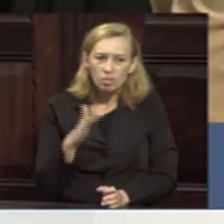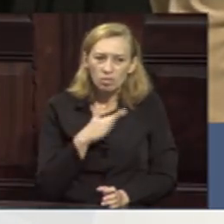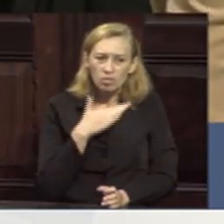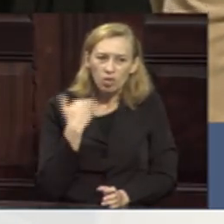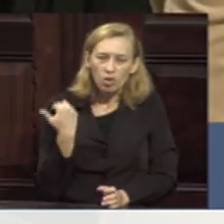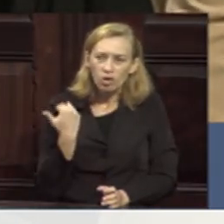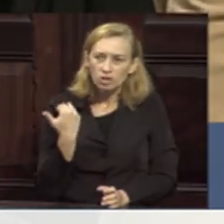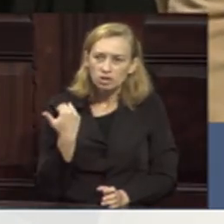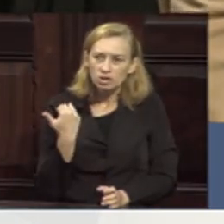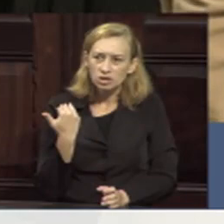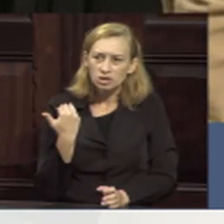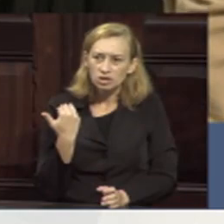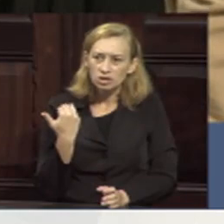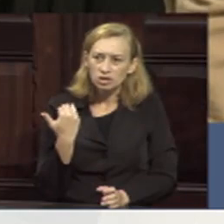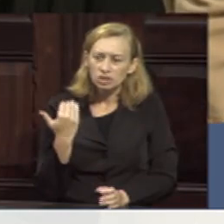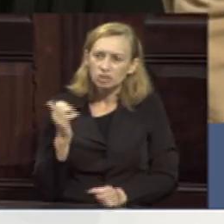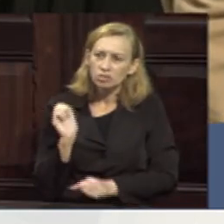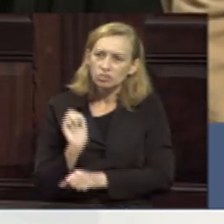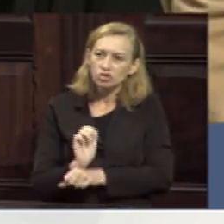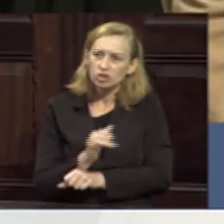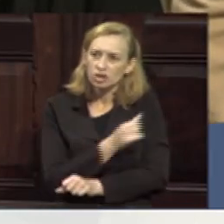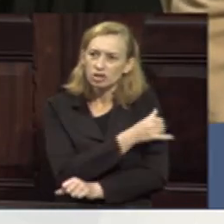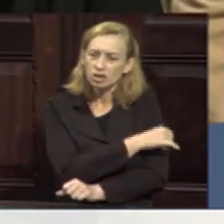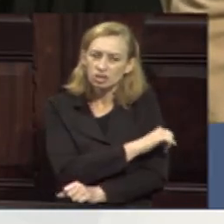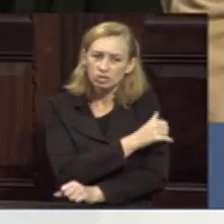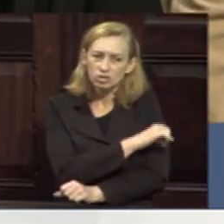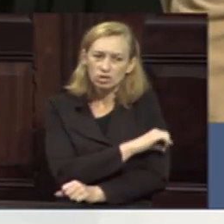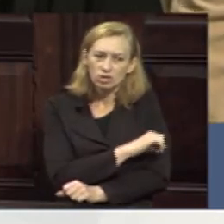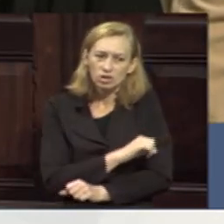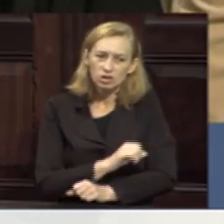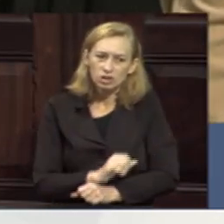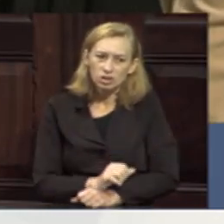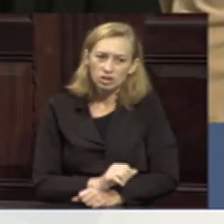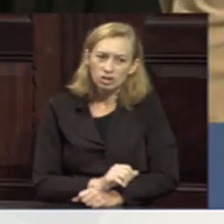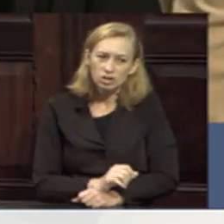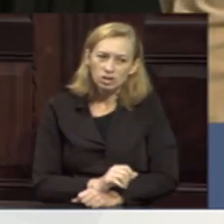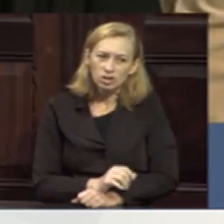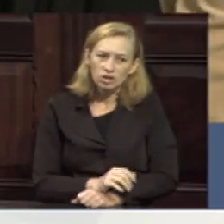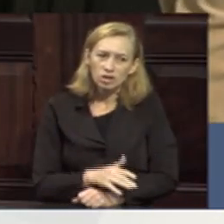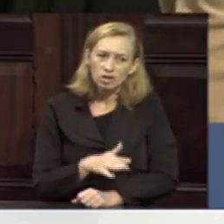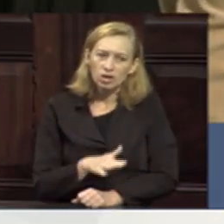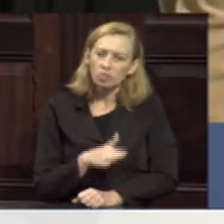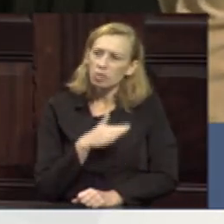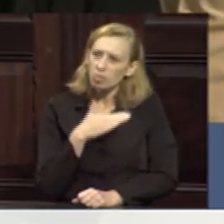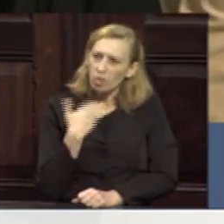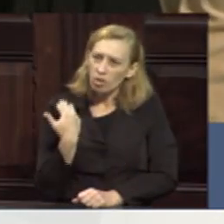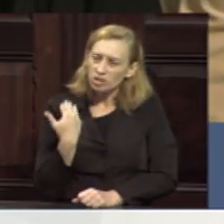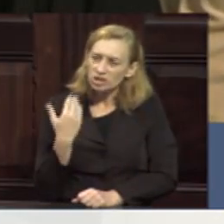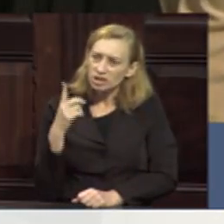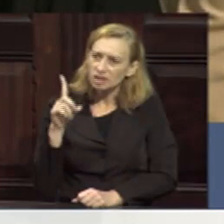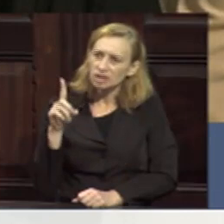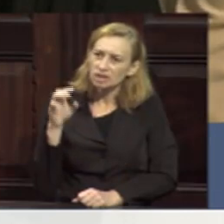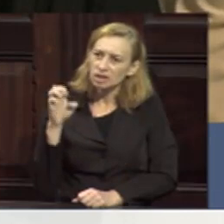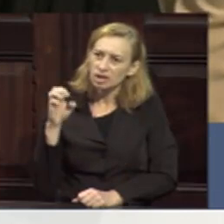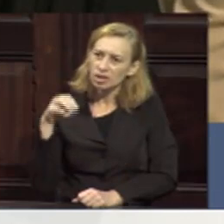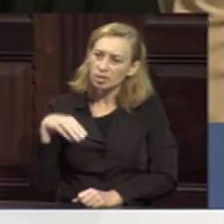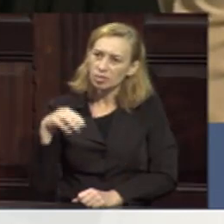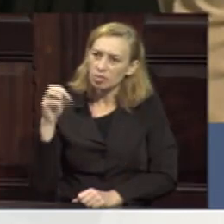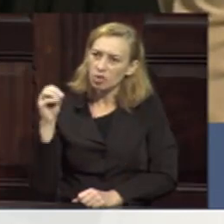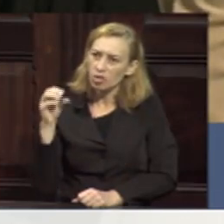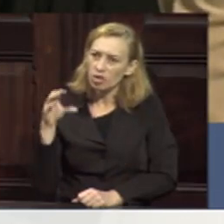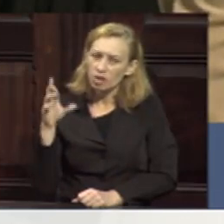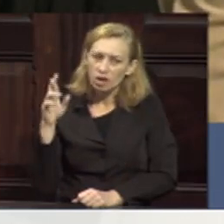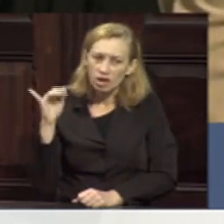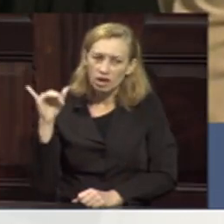do estado do Rio de Janeiro. É um assassinato à democracia. É um assassinato aos movimentos